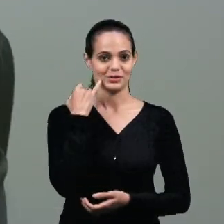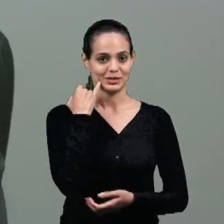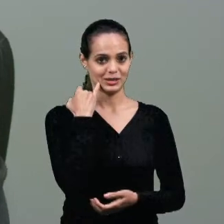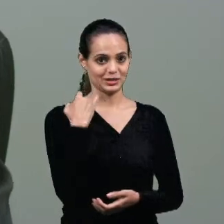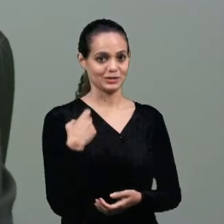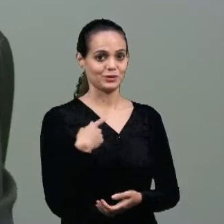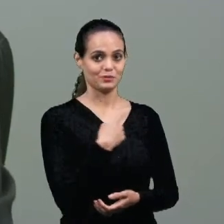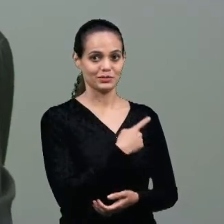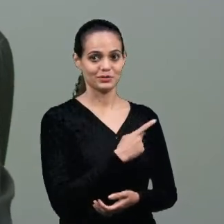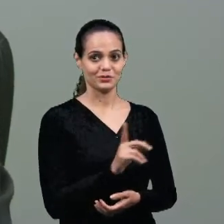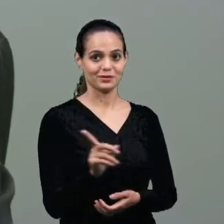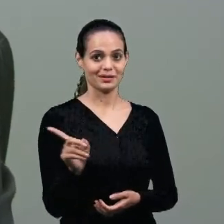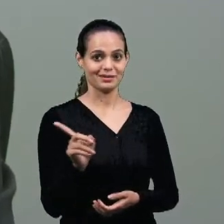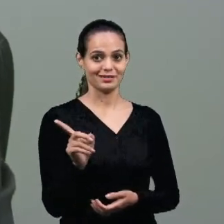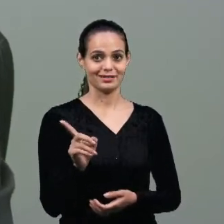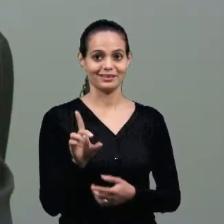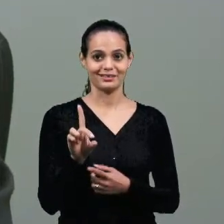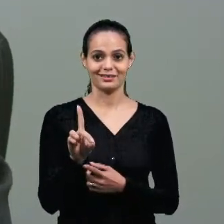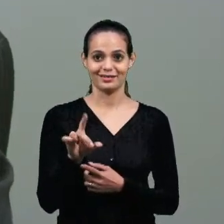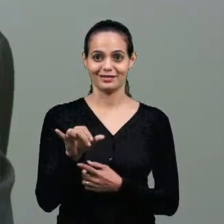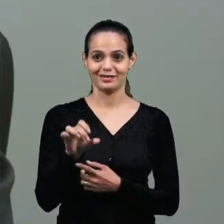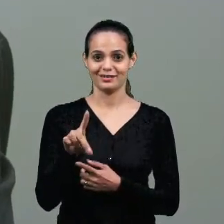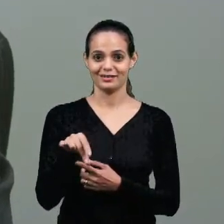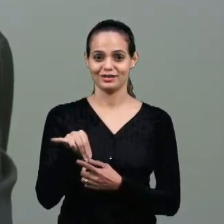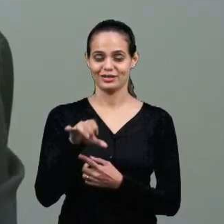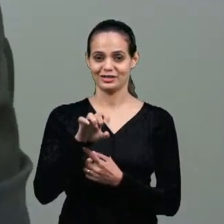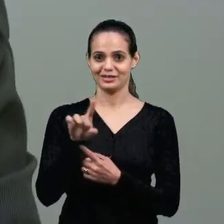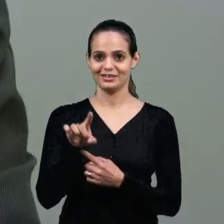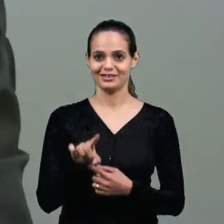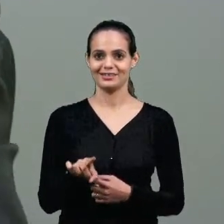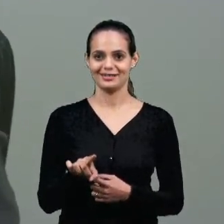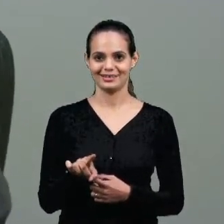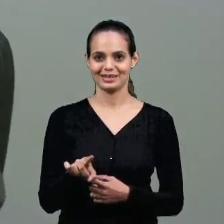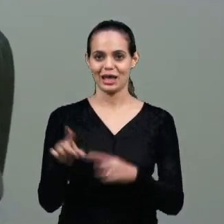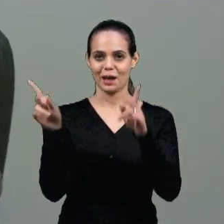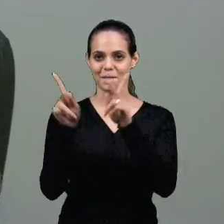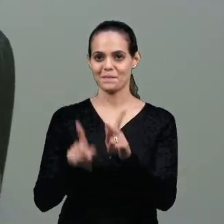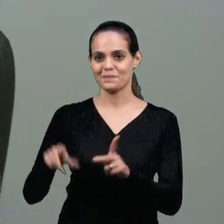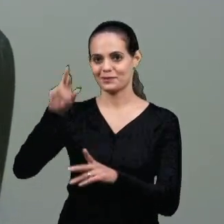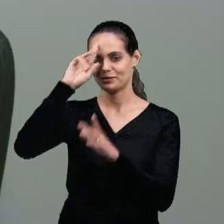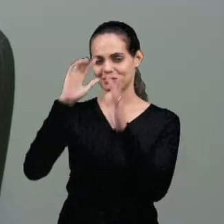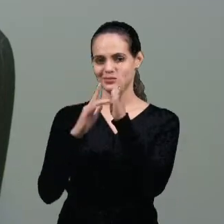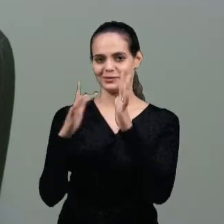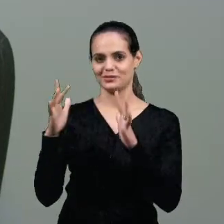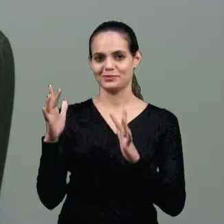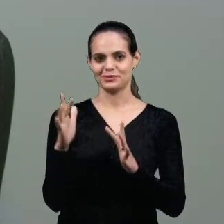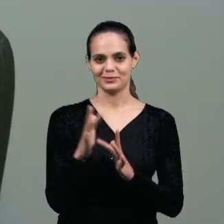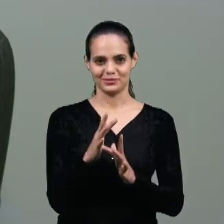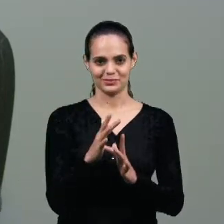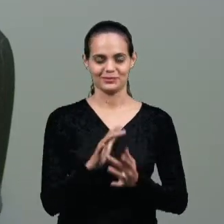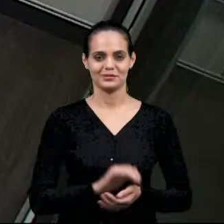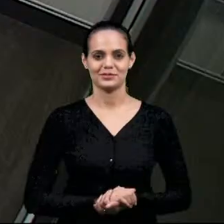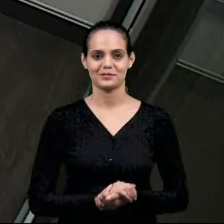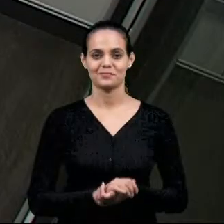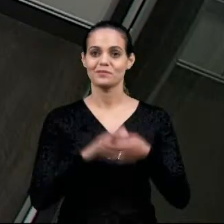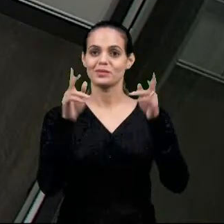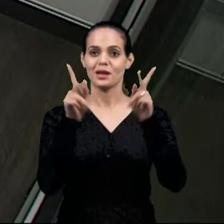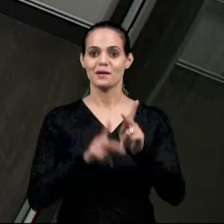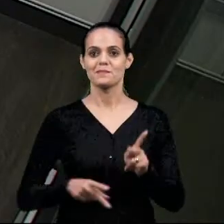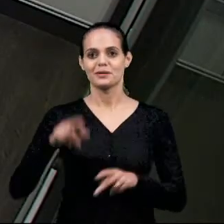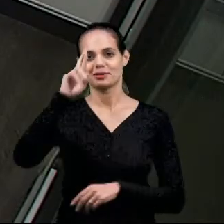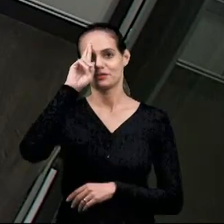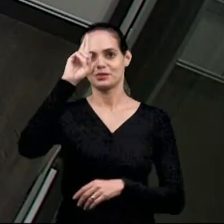pastor Diniz Azevedo, a quem nós cumprimentamos com a paz do Senhor Jesus, pastor Diniz. Paz do Senhor a todos